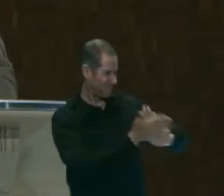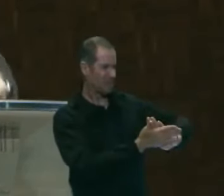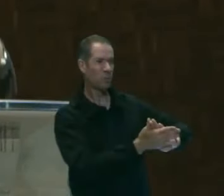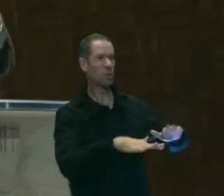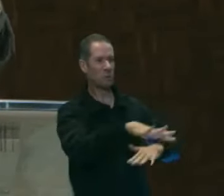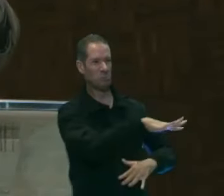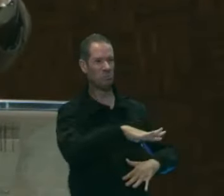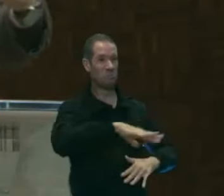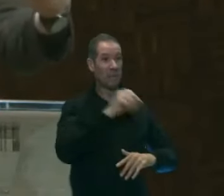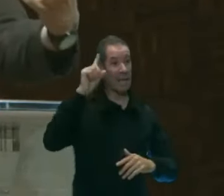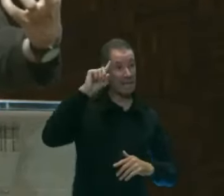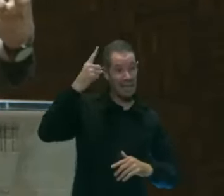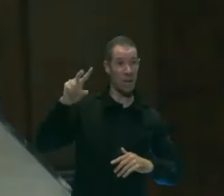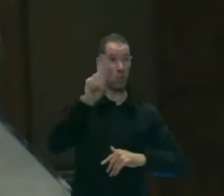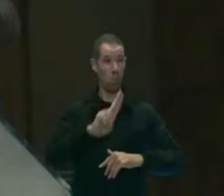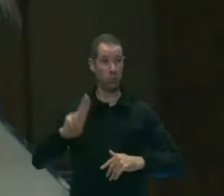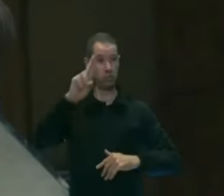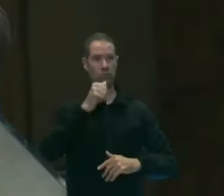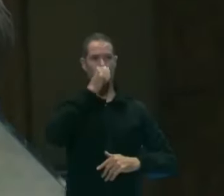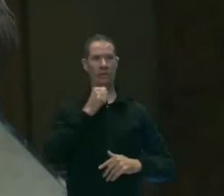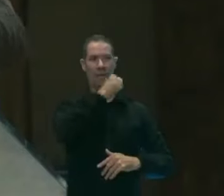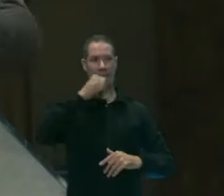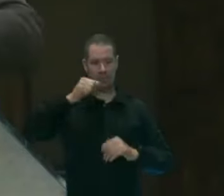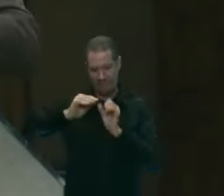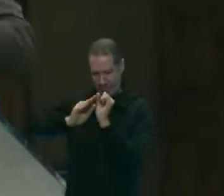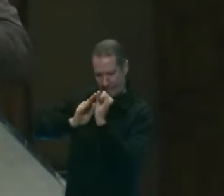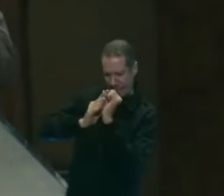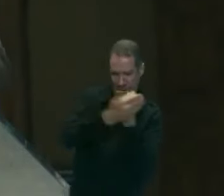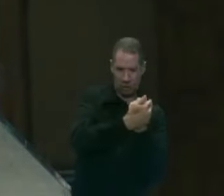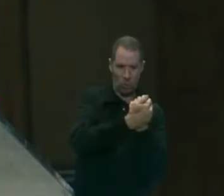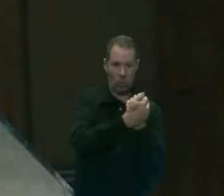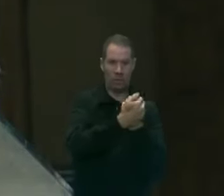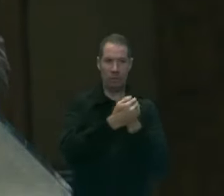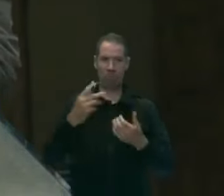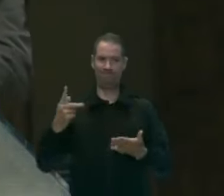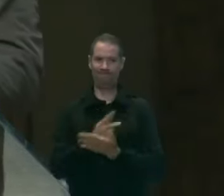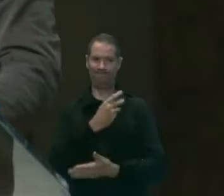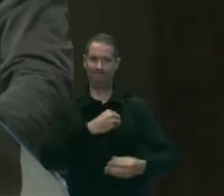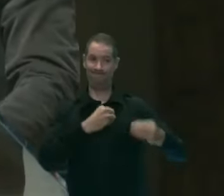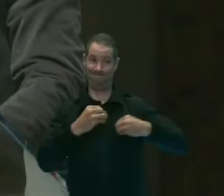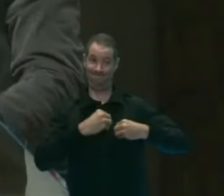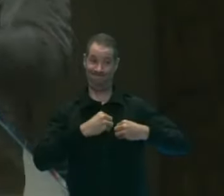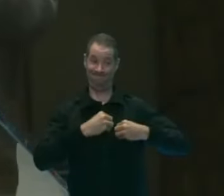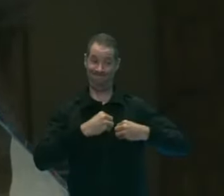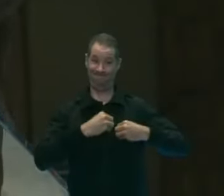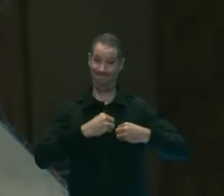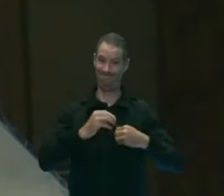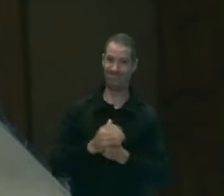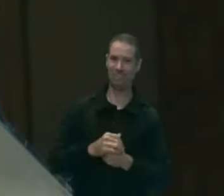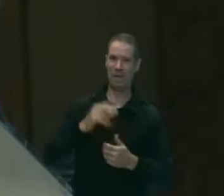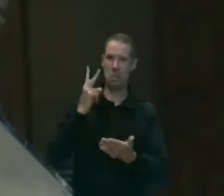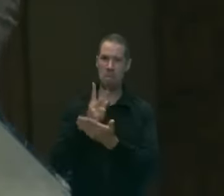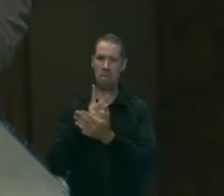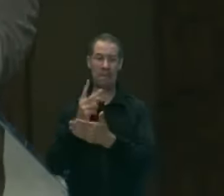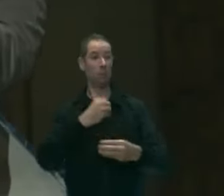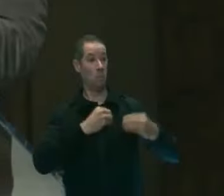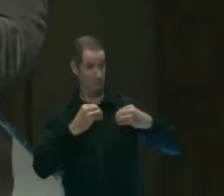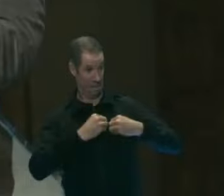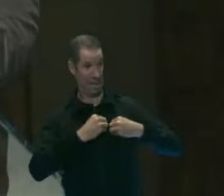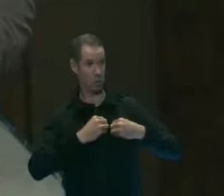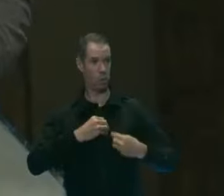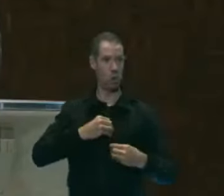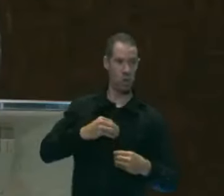A ideia aqui é o uso do sagrado para esconder a minha rebeldia. E note que esse é o mesmo pecado. Quando ele fala